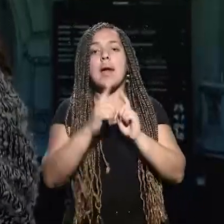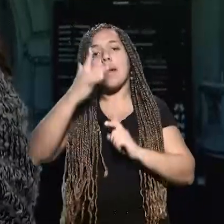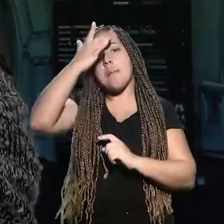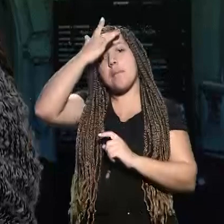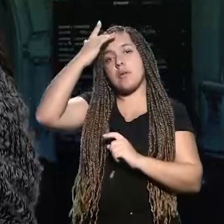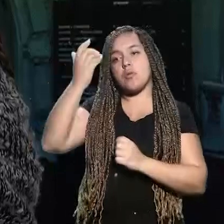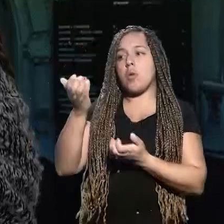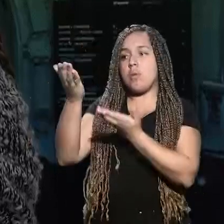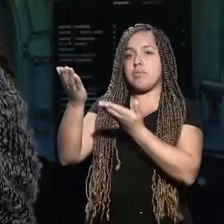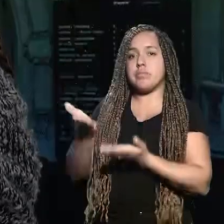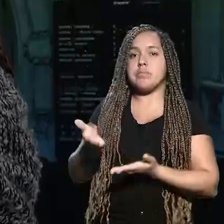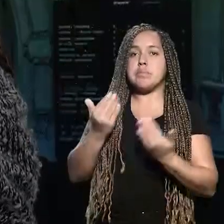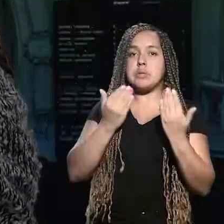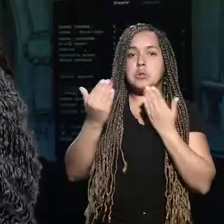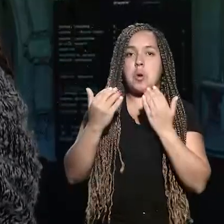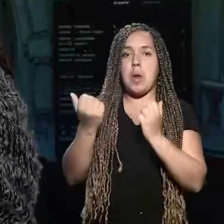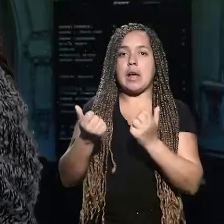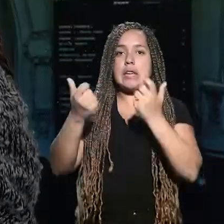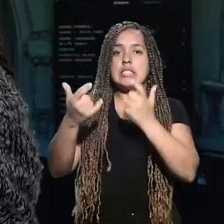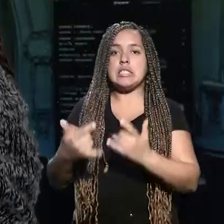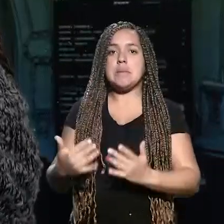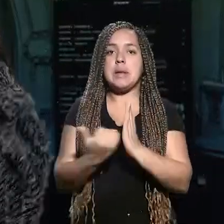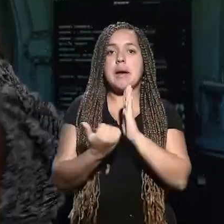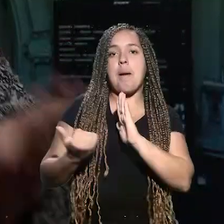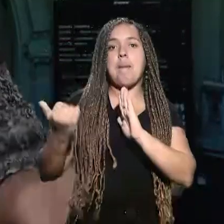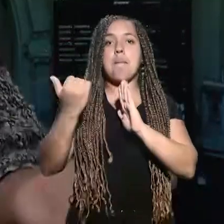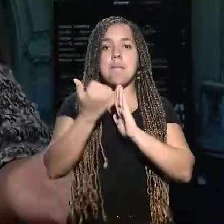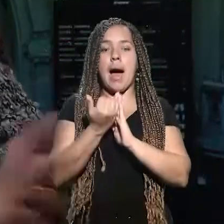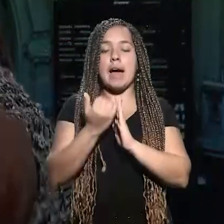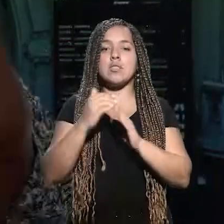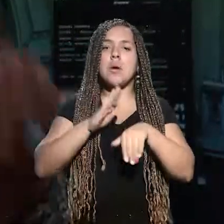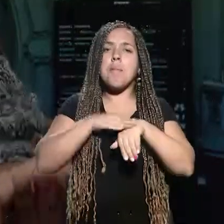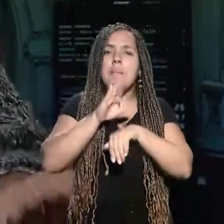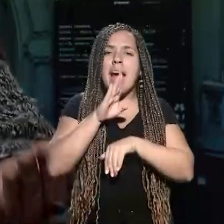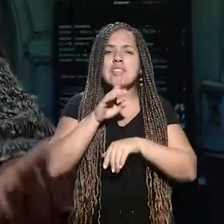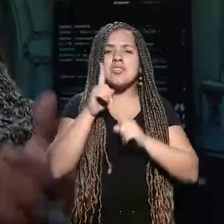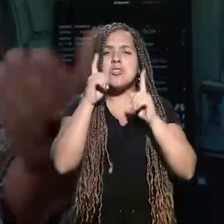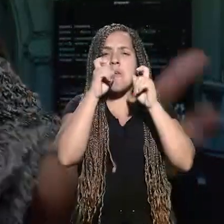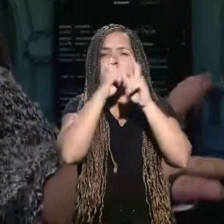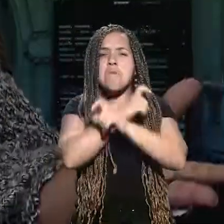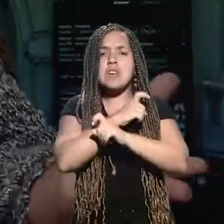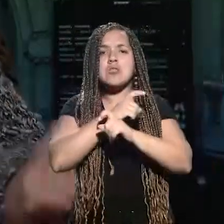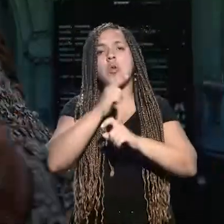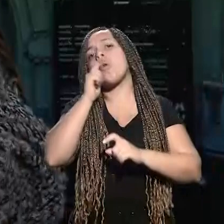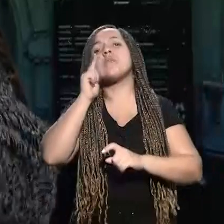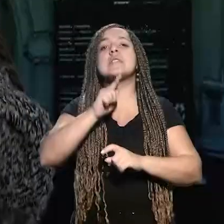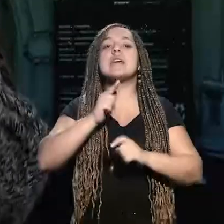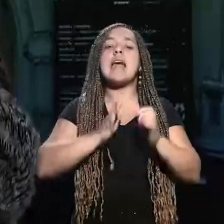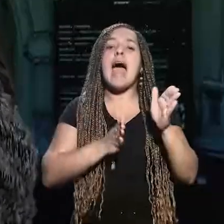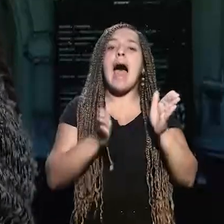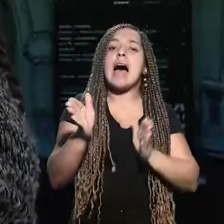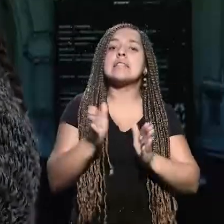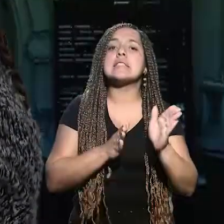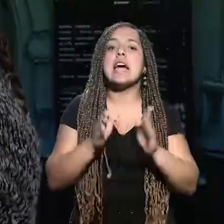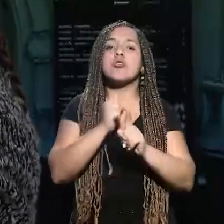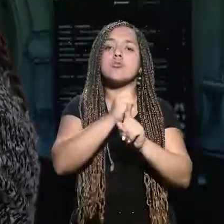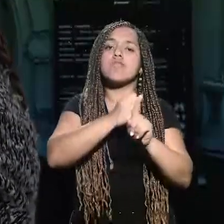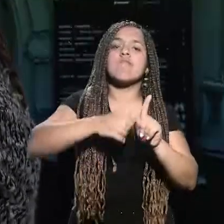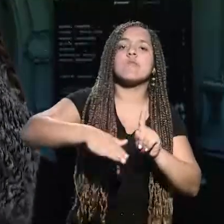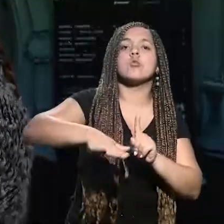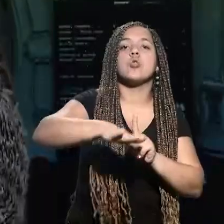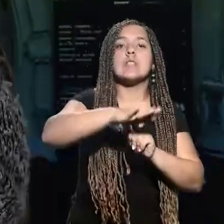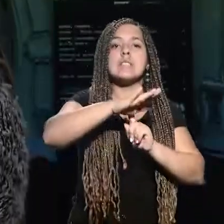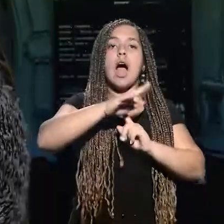ligado à psicologia para falar conosco sobre isso. Então, desde a dificultação do acesso, da mobilidade